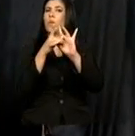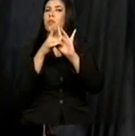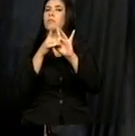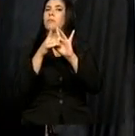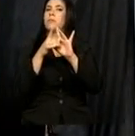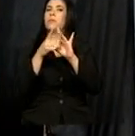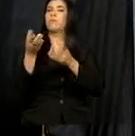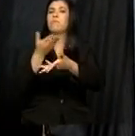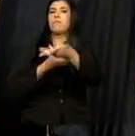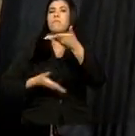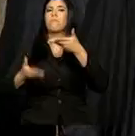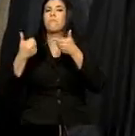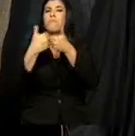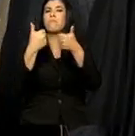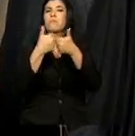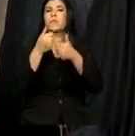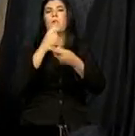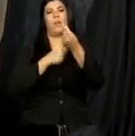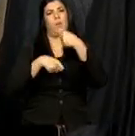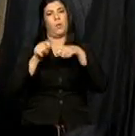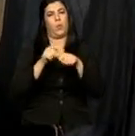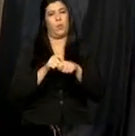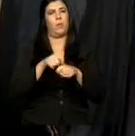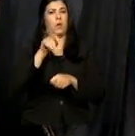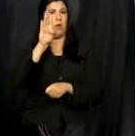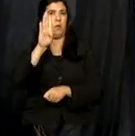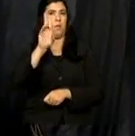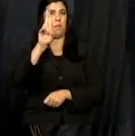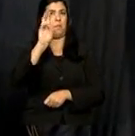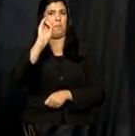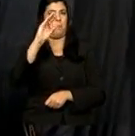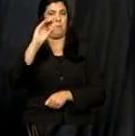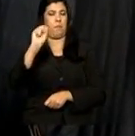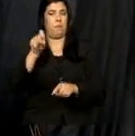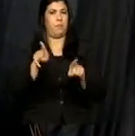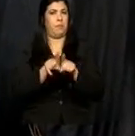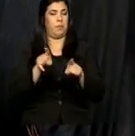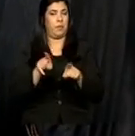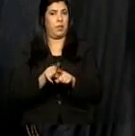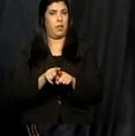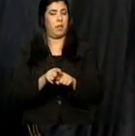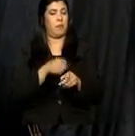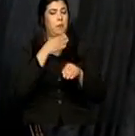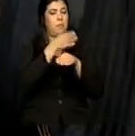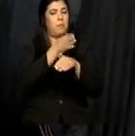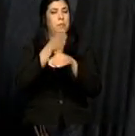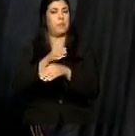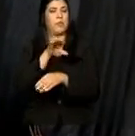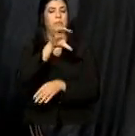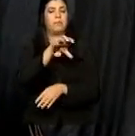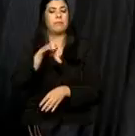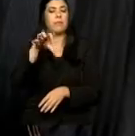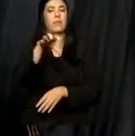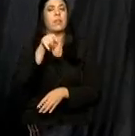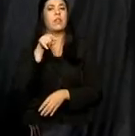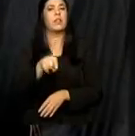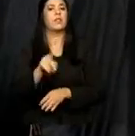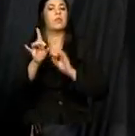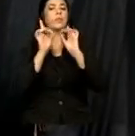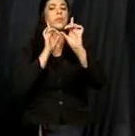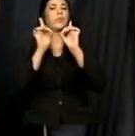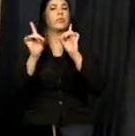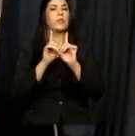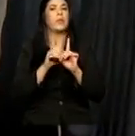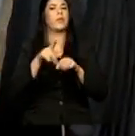diz respeito à proximidade com os BRICS. E há também espaços tradicionais de diálogo, como aquele esse efetuado com os